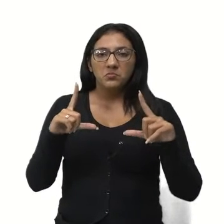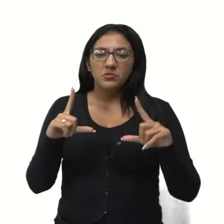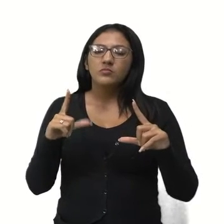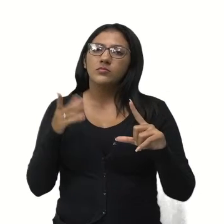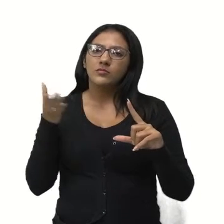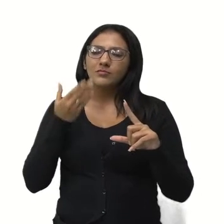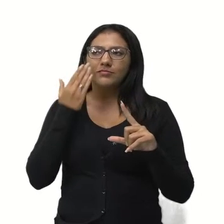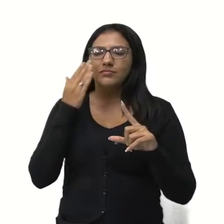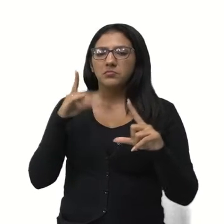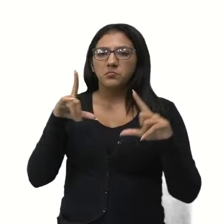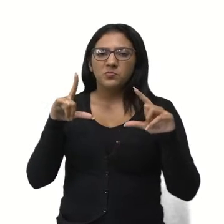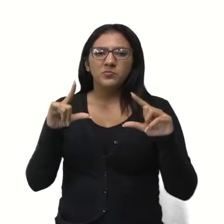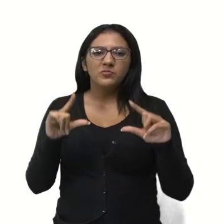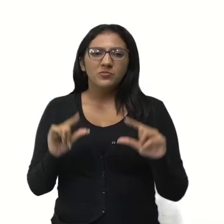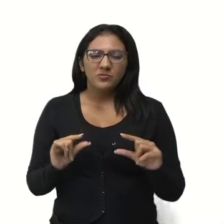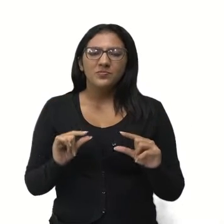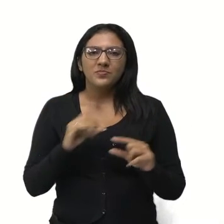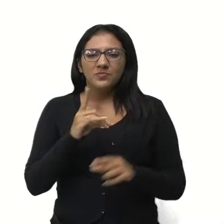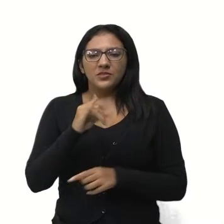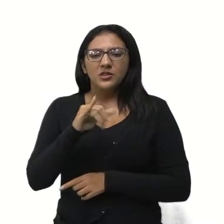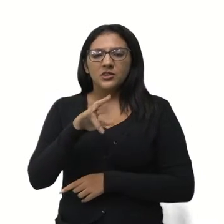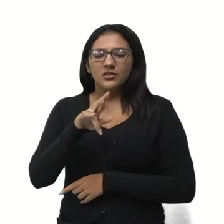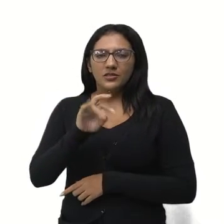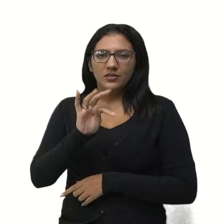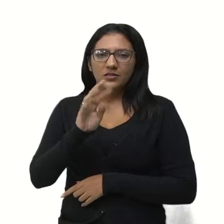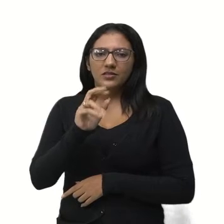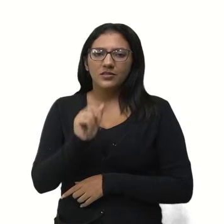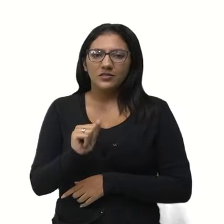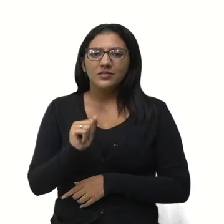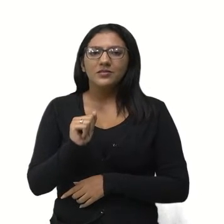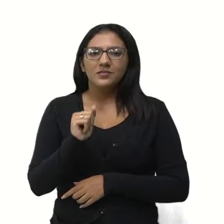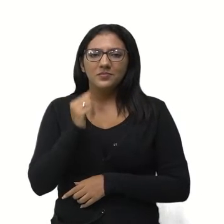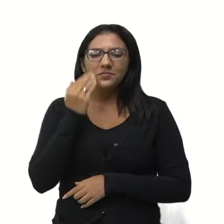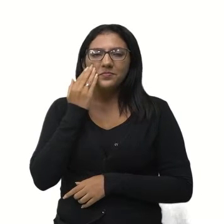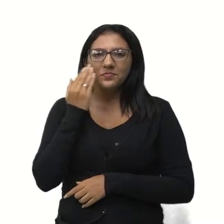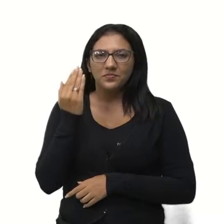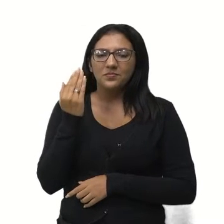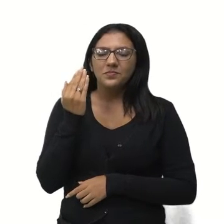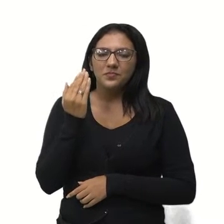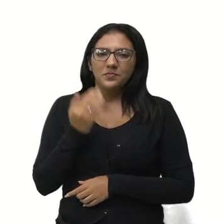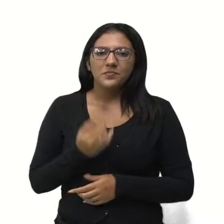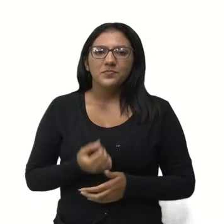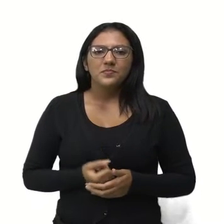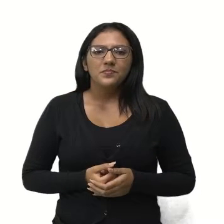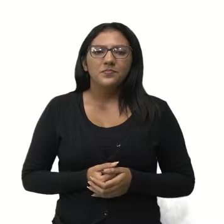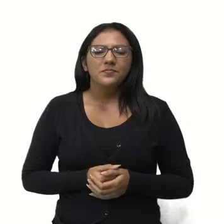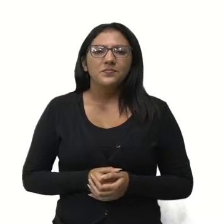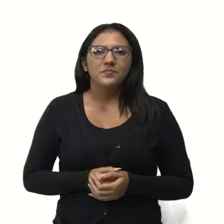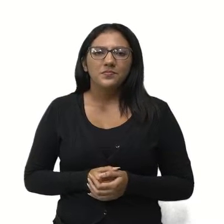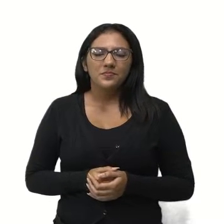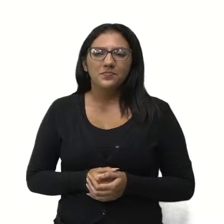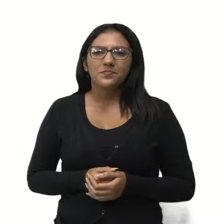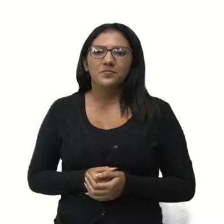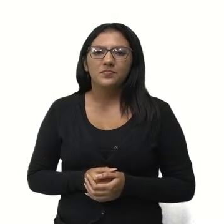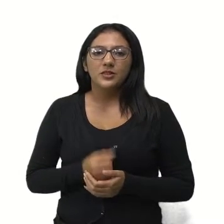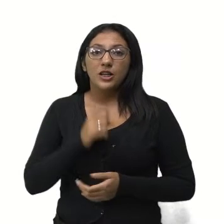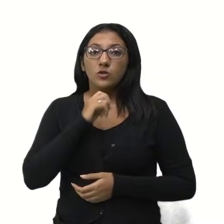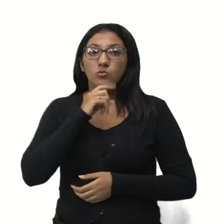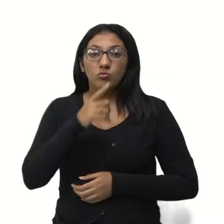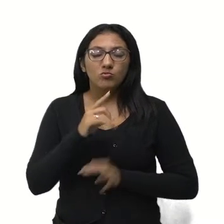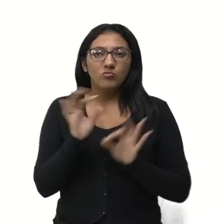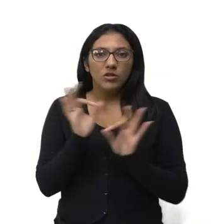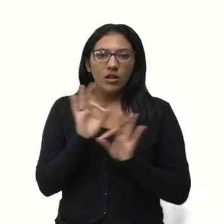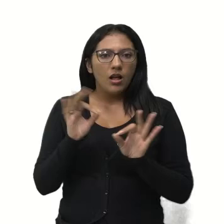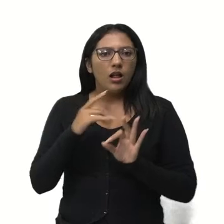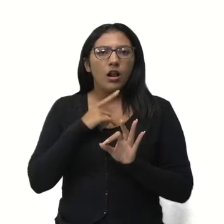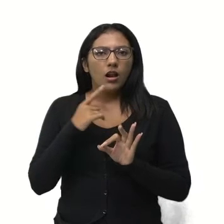Diretamente proporcional. Então, vou colocar aqui bem grande, para não haver dúvidas que